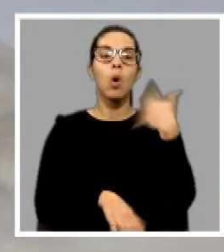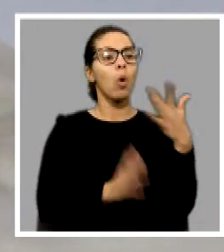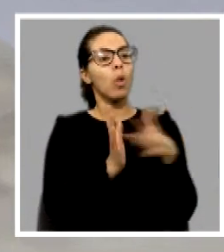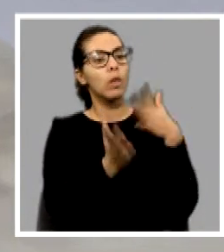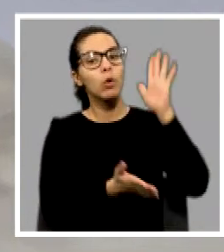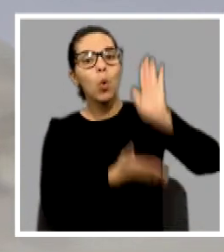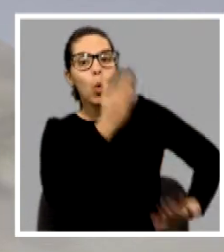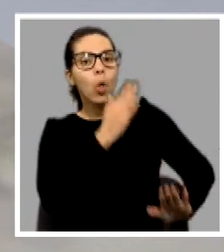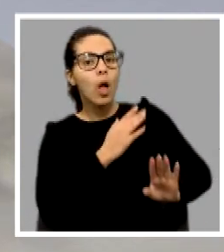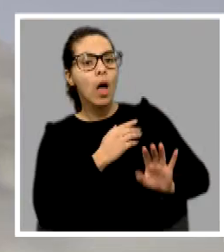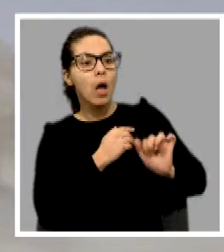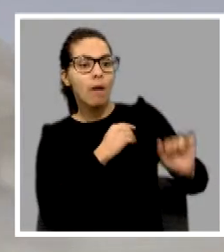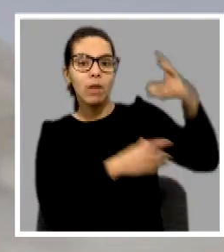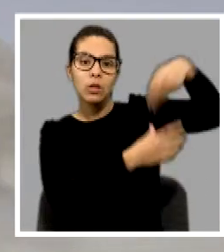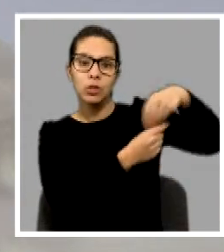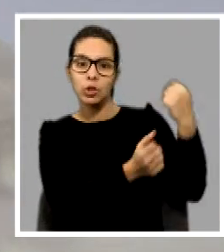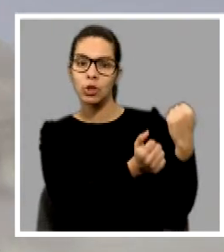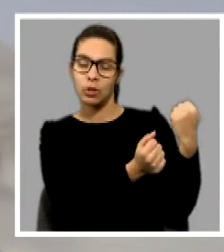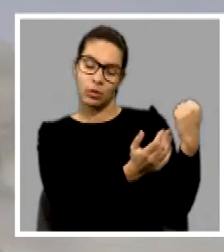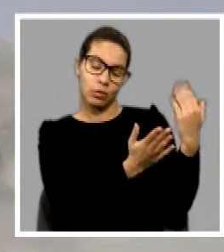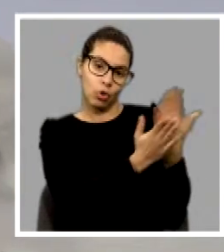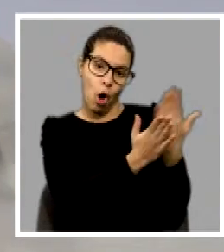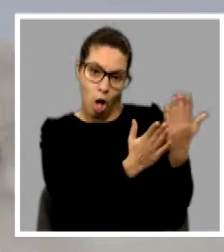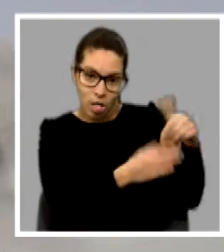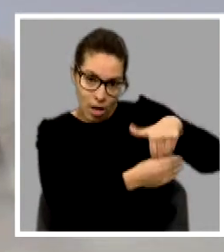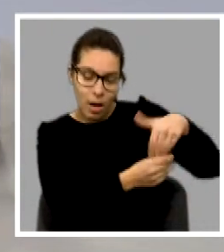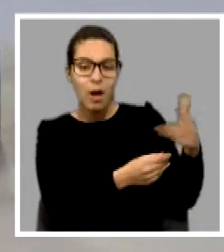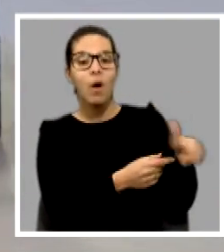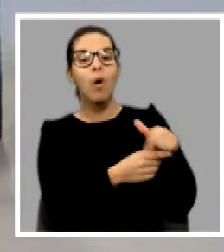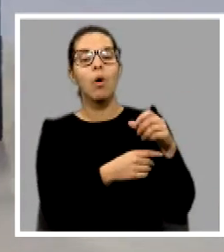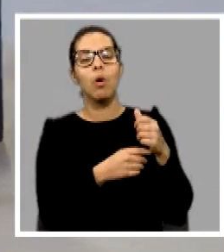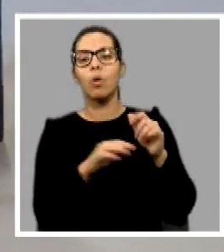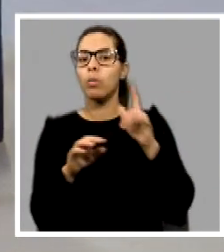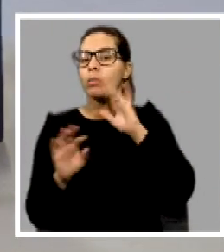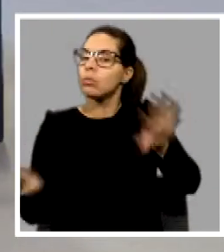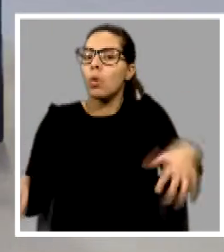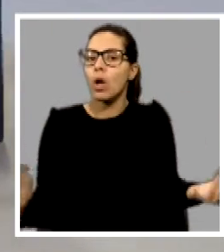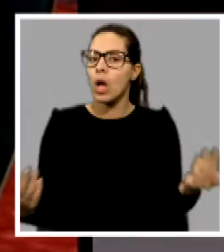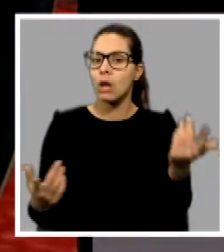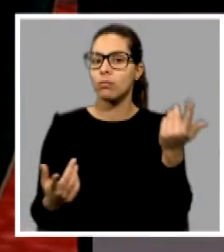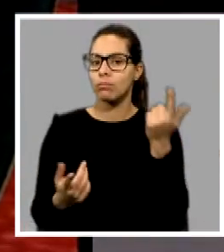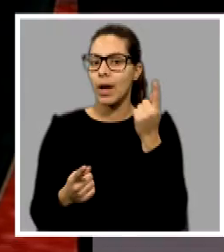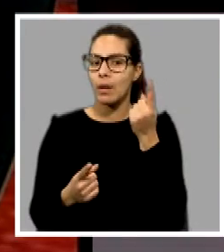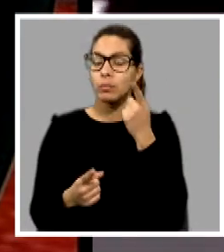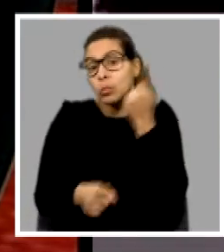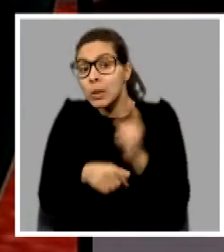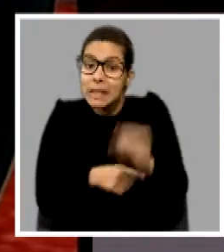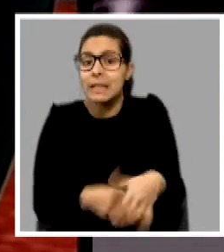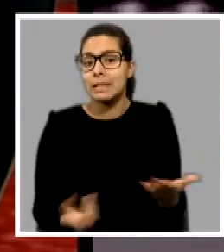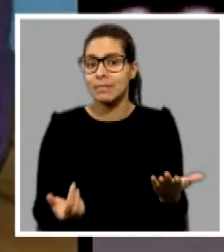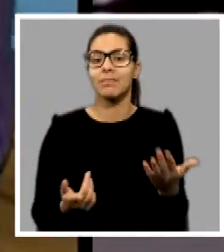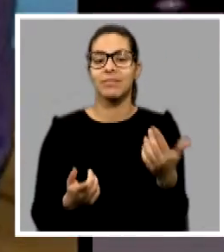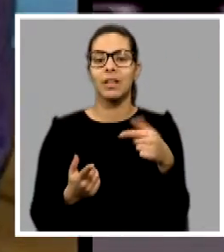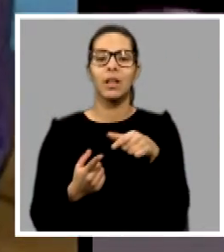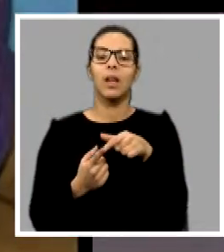ou que ia surgir um livro de uma colega do centro que tivesse publicado ou... podia ser qualquer coisa. Era só um livro porque